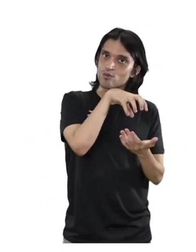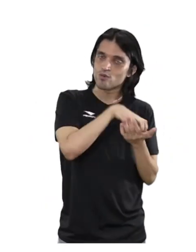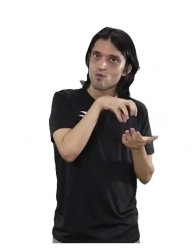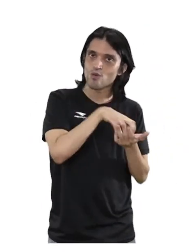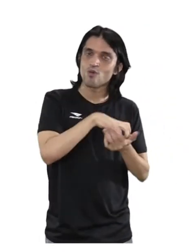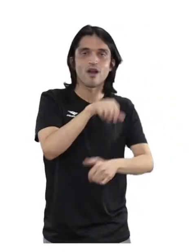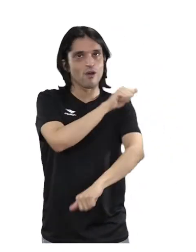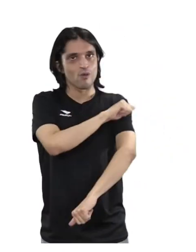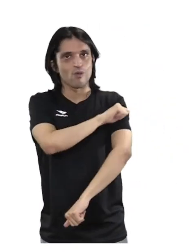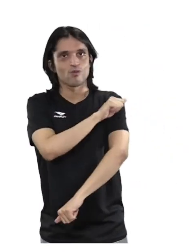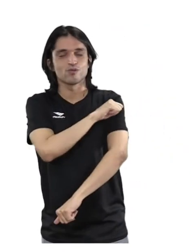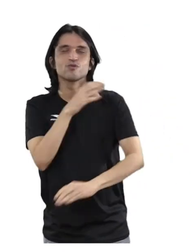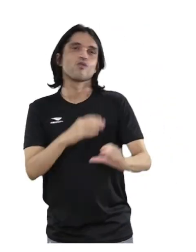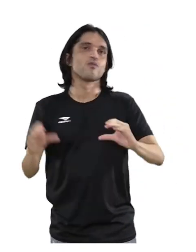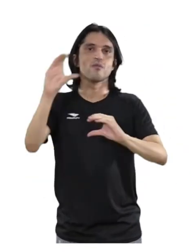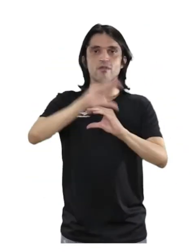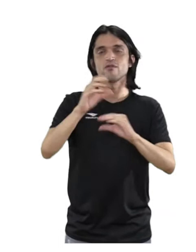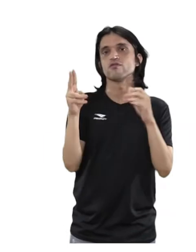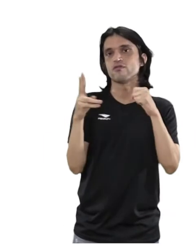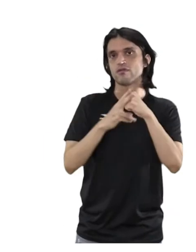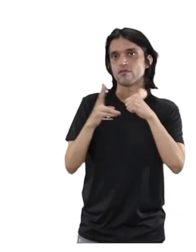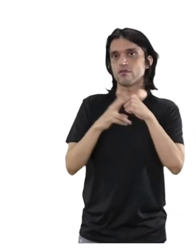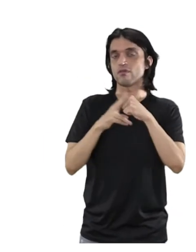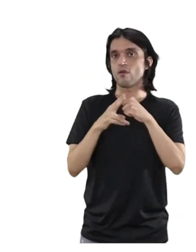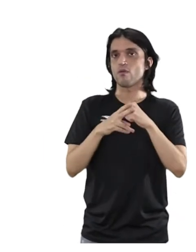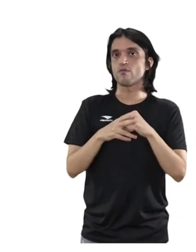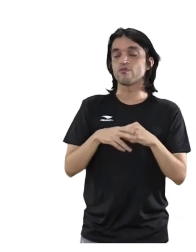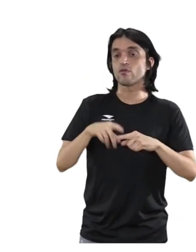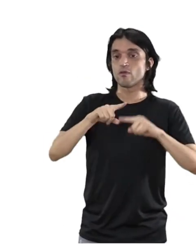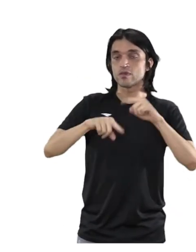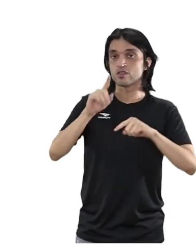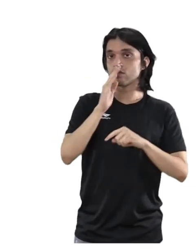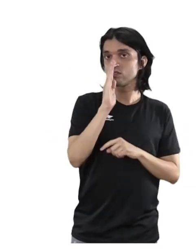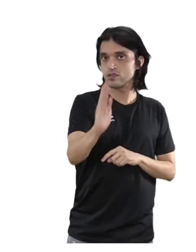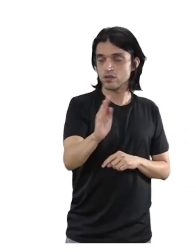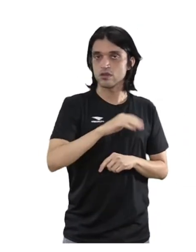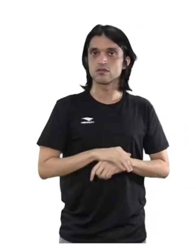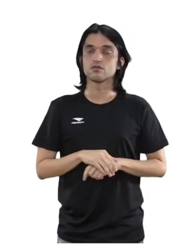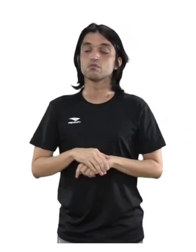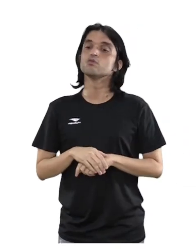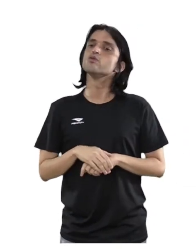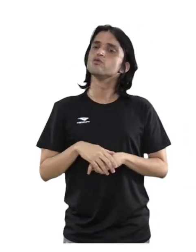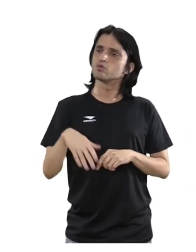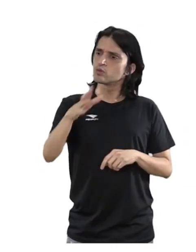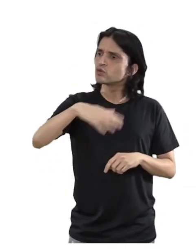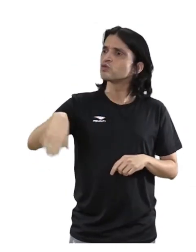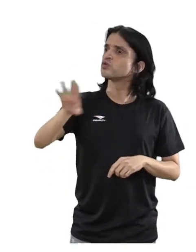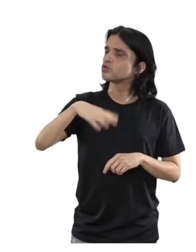Complementos verbais. Objeto direto. Todos aguardam o início do jogo. Observem